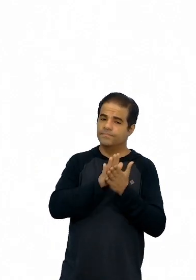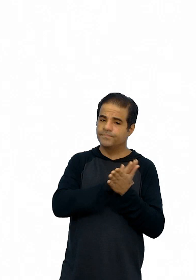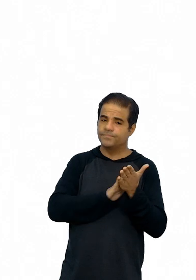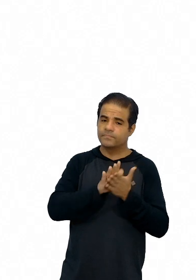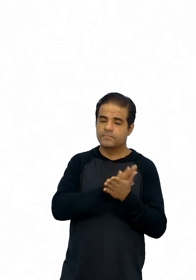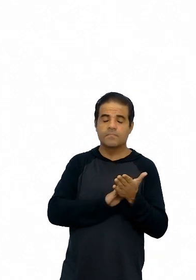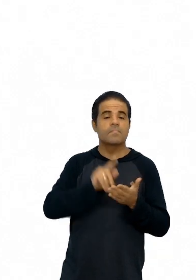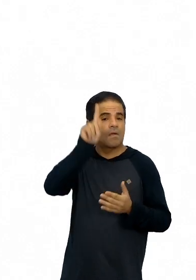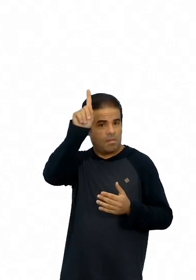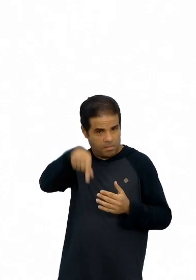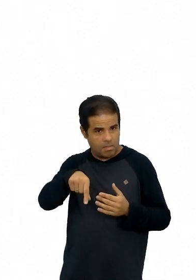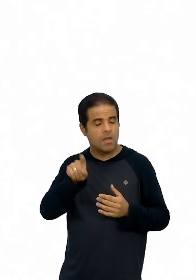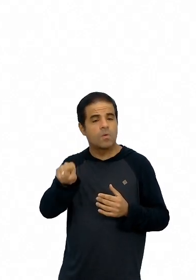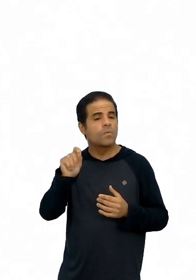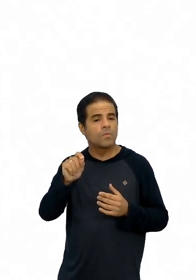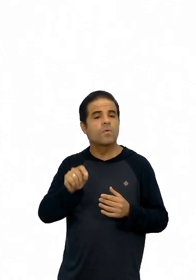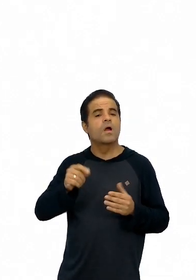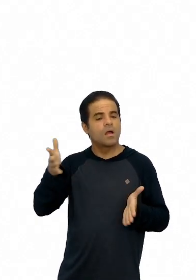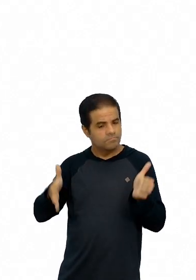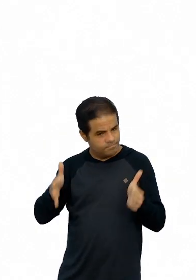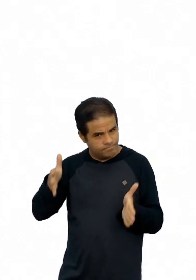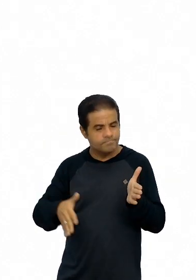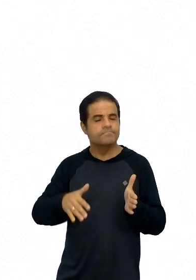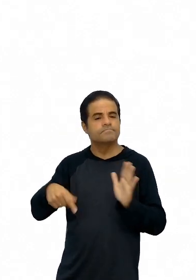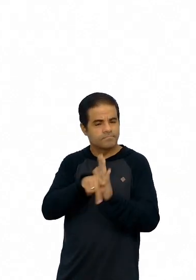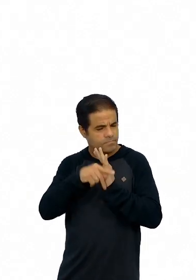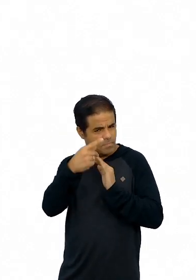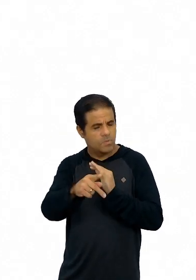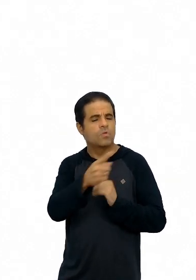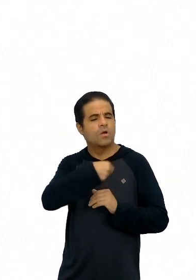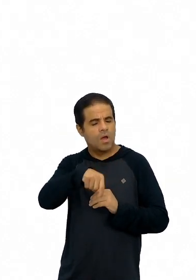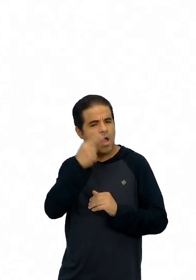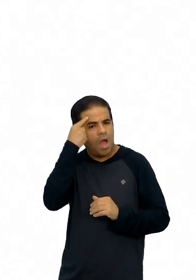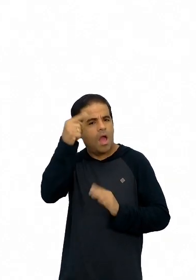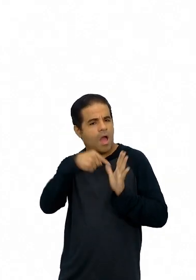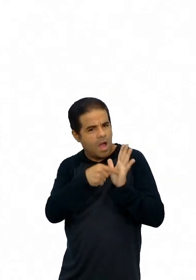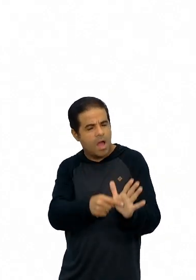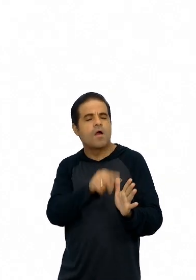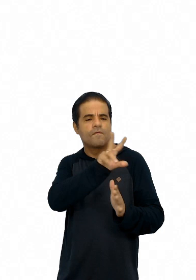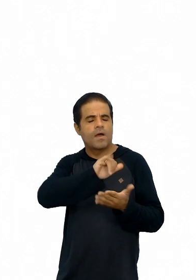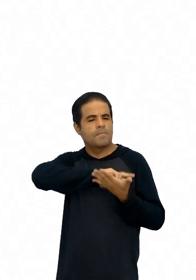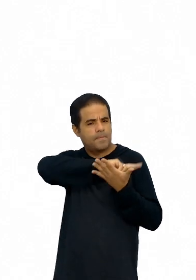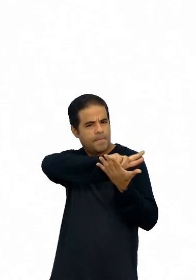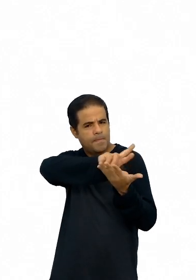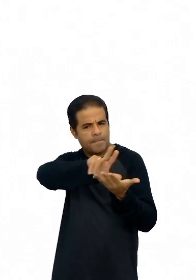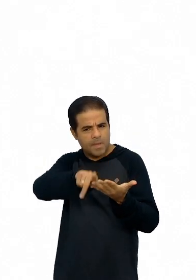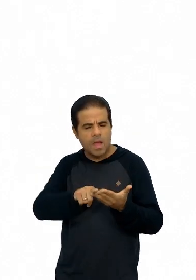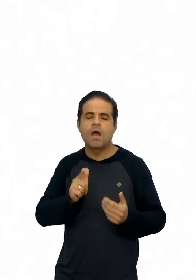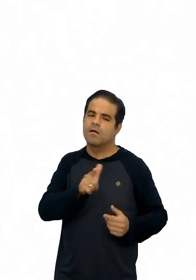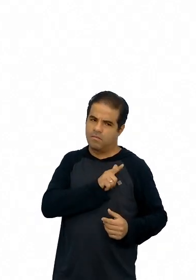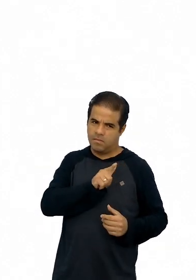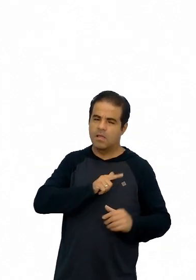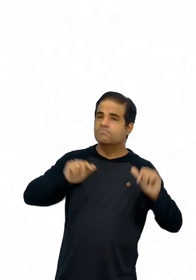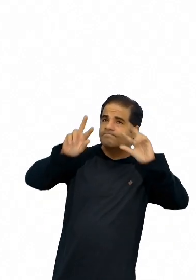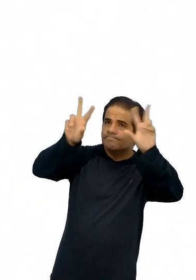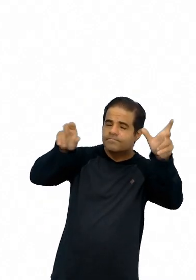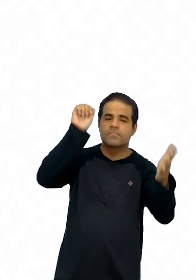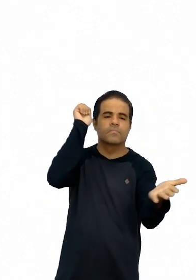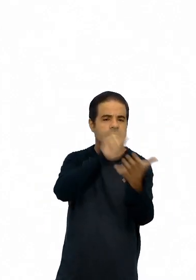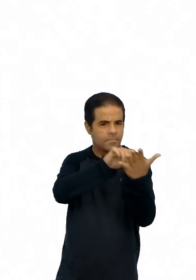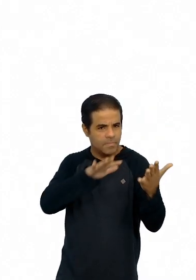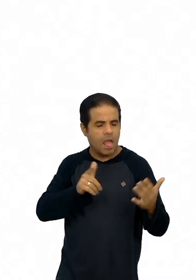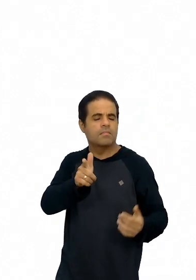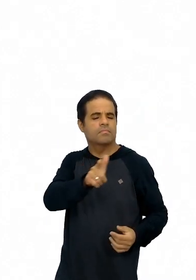Então, são momentos propícios que a gente acaba abordando vários aspectos que a gente tem, às vezes, no enunciado da